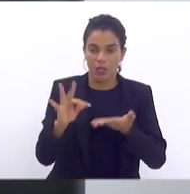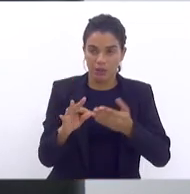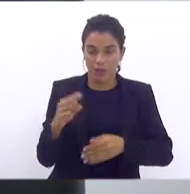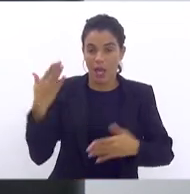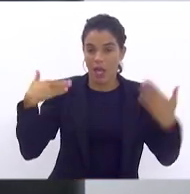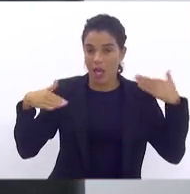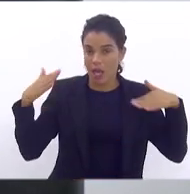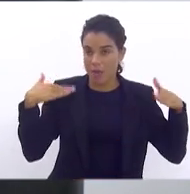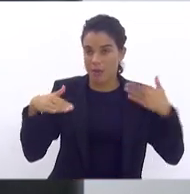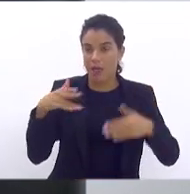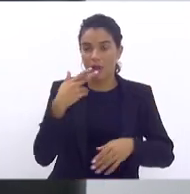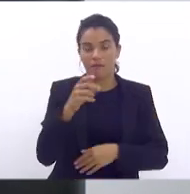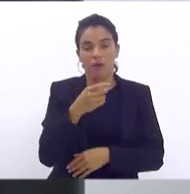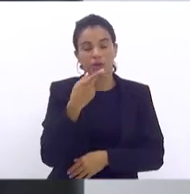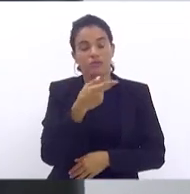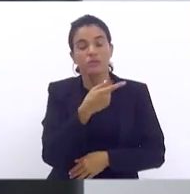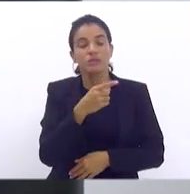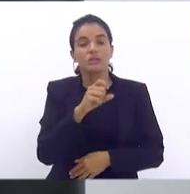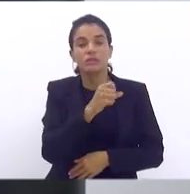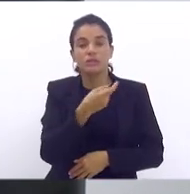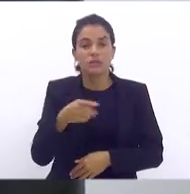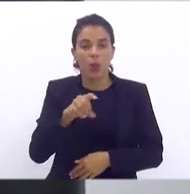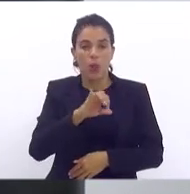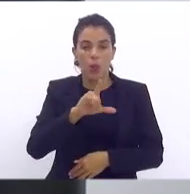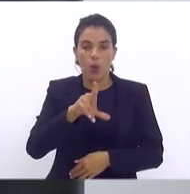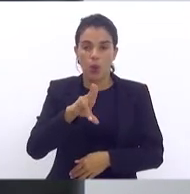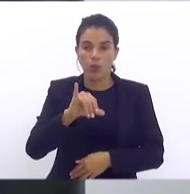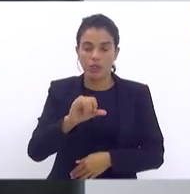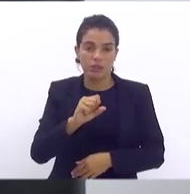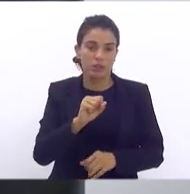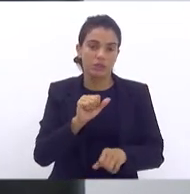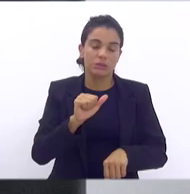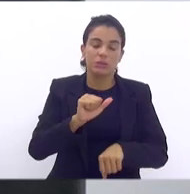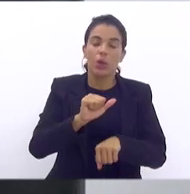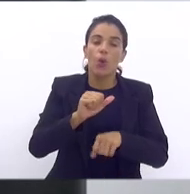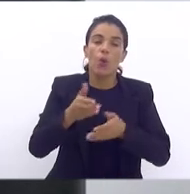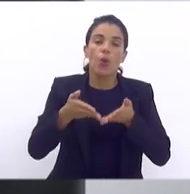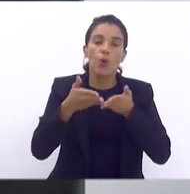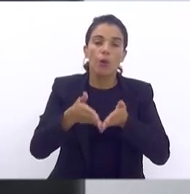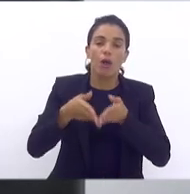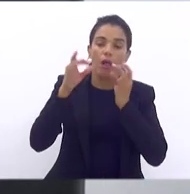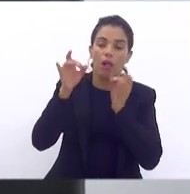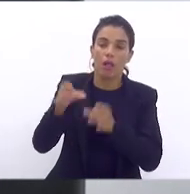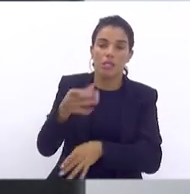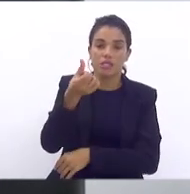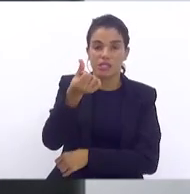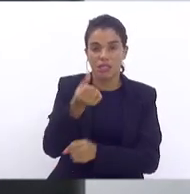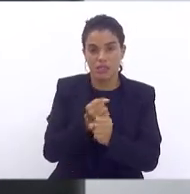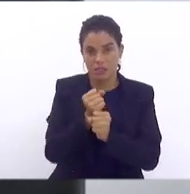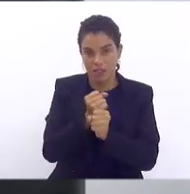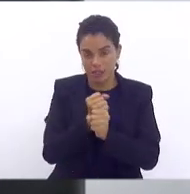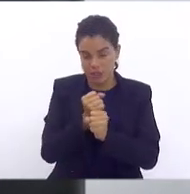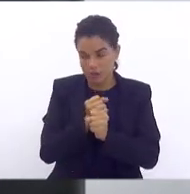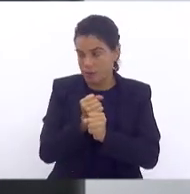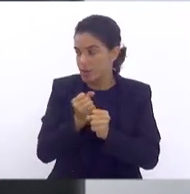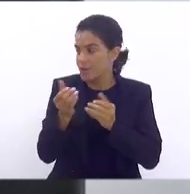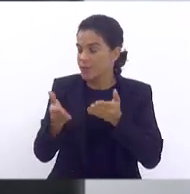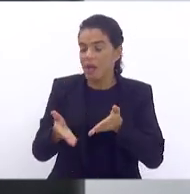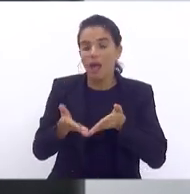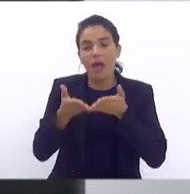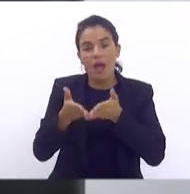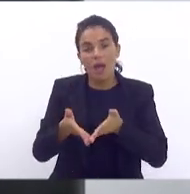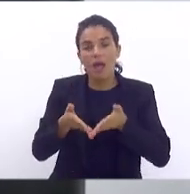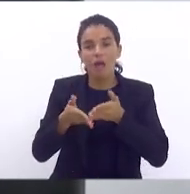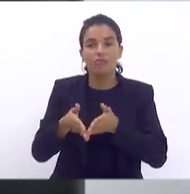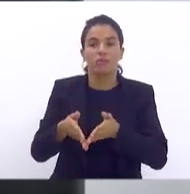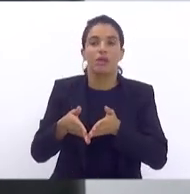o navio São Luís estava ancorado há 6 anos. Olha quanto tempo está um navio ancorado há 6 anos. A embarcação permanecia parada na Baía de Guanabara